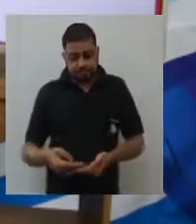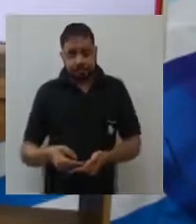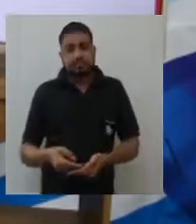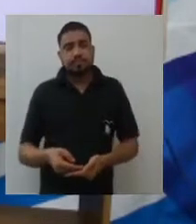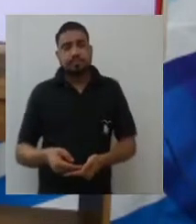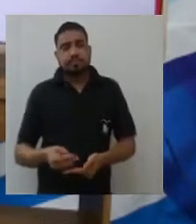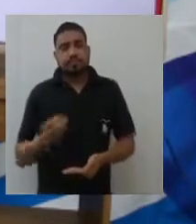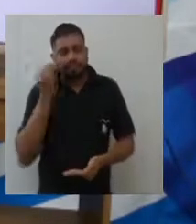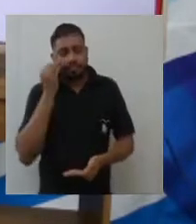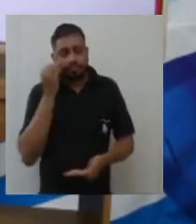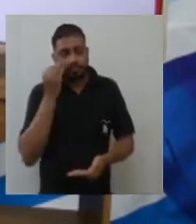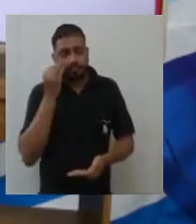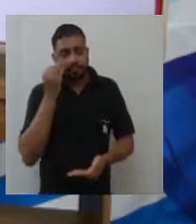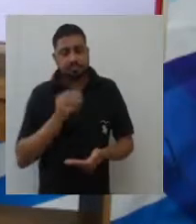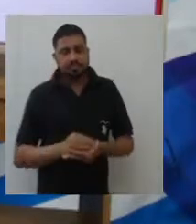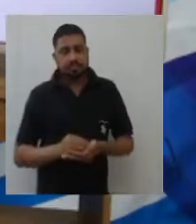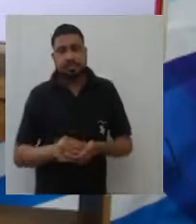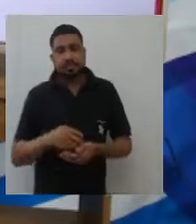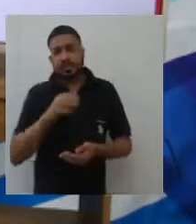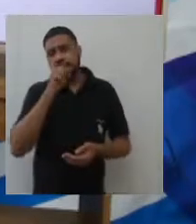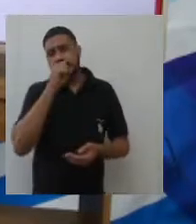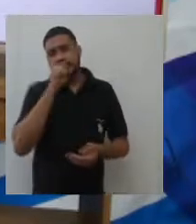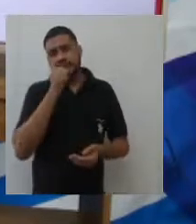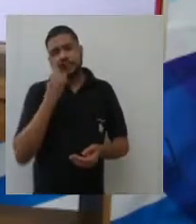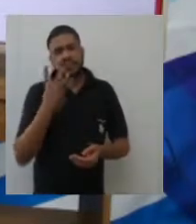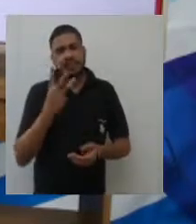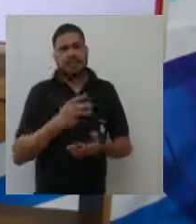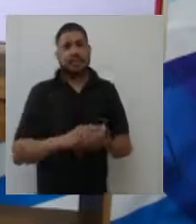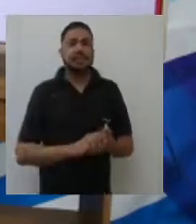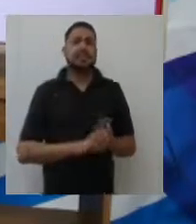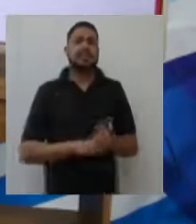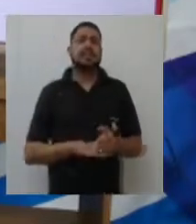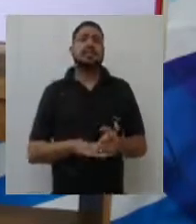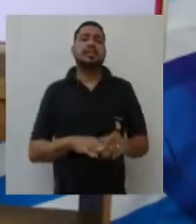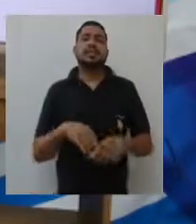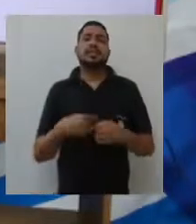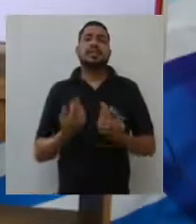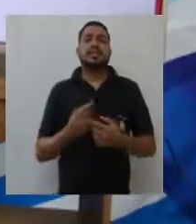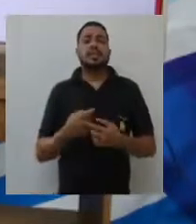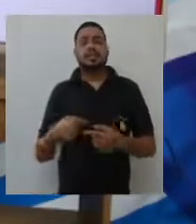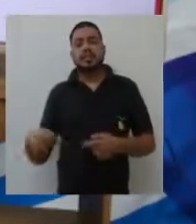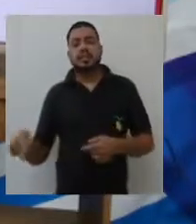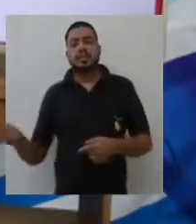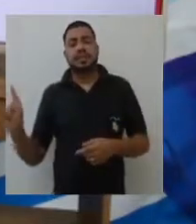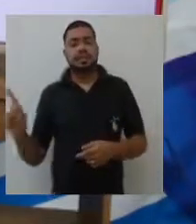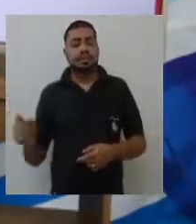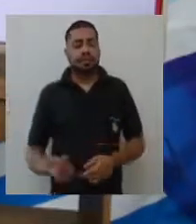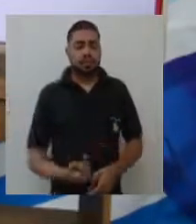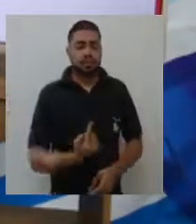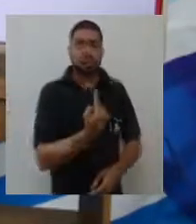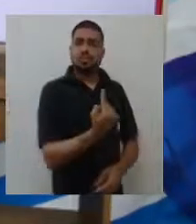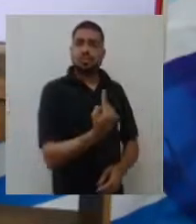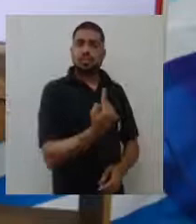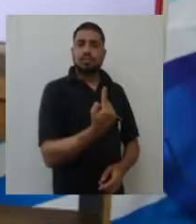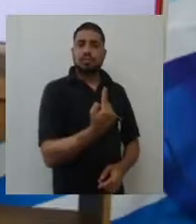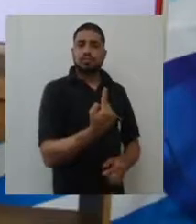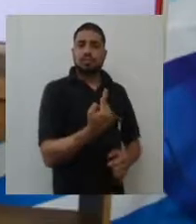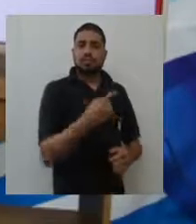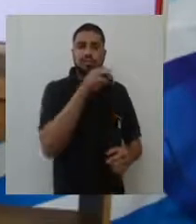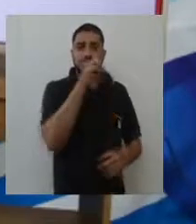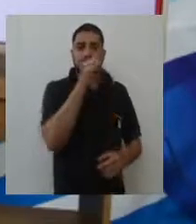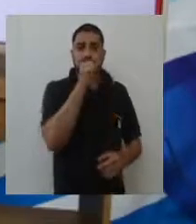E degustou, eu estava lá degustando a laranja, 3 laranjas e tal. Nesse momento ela saiu e deixou uma laranja inteira lá,